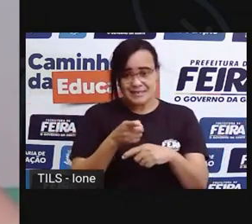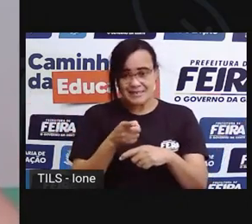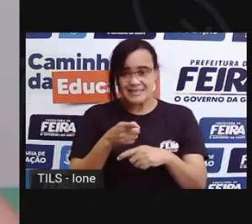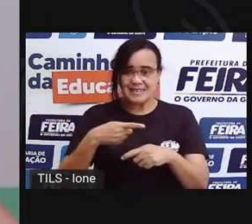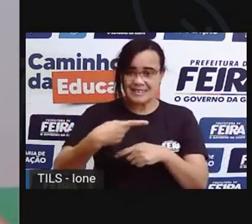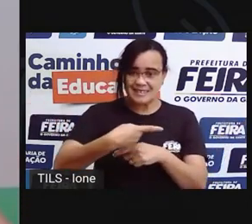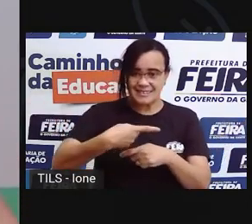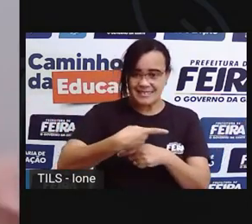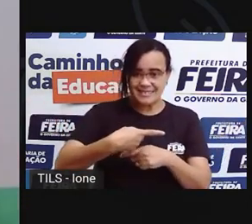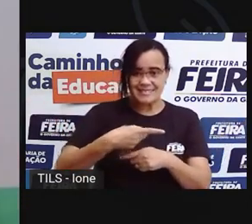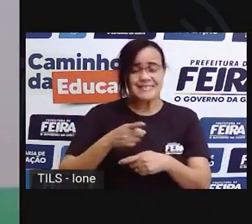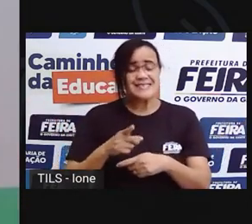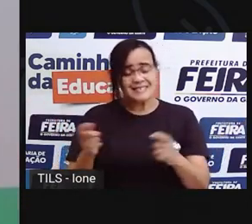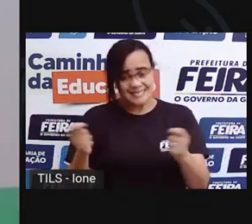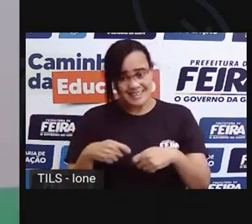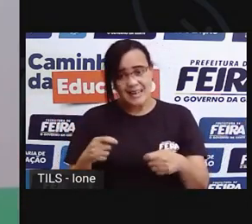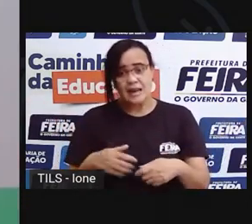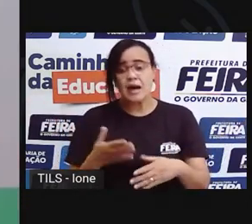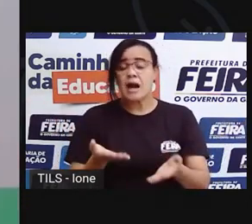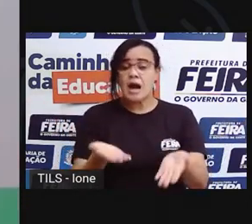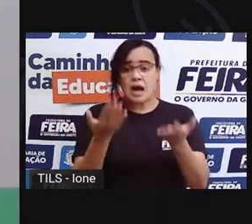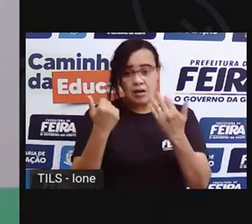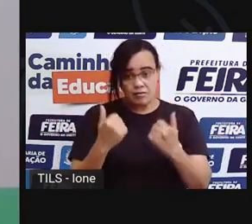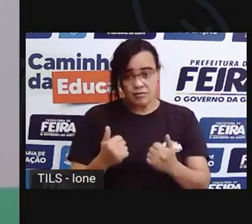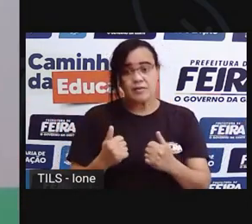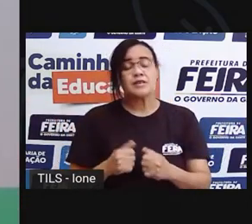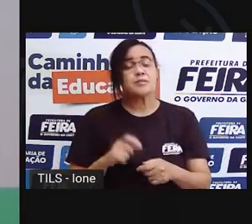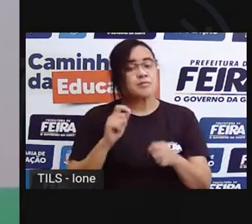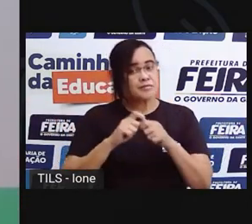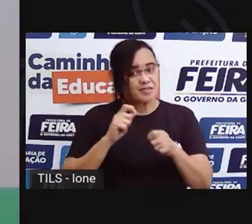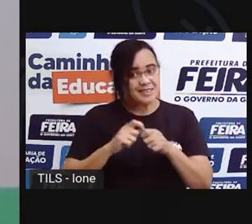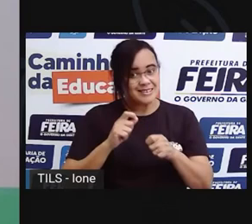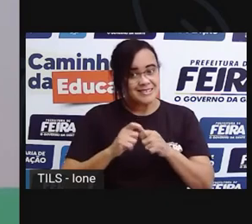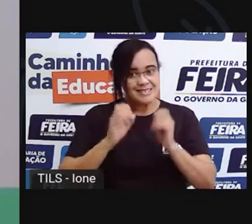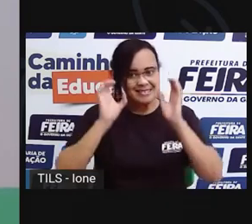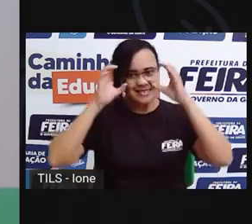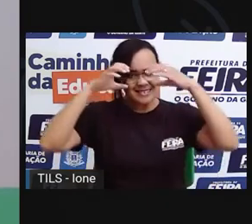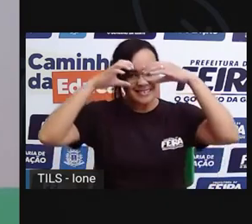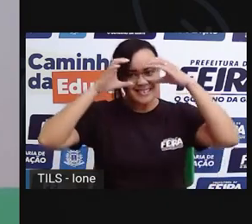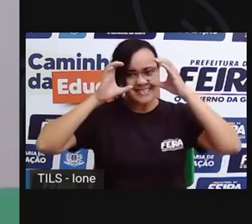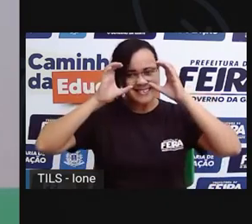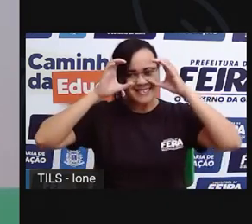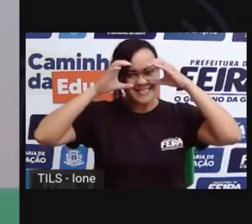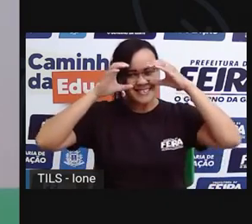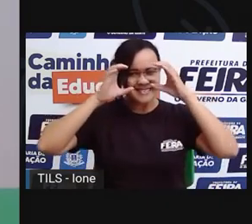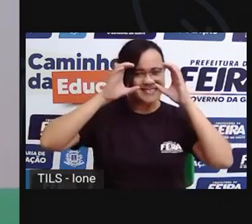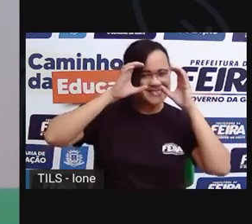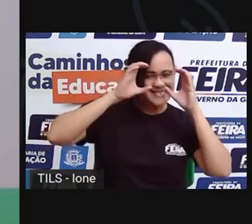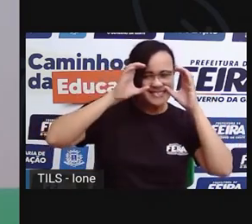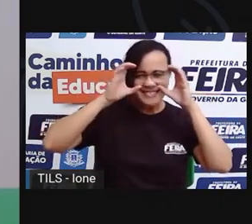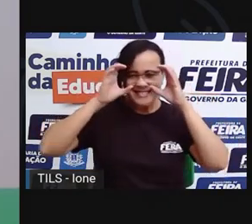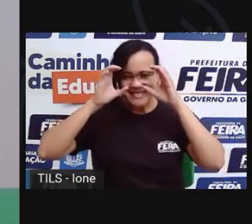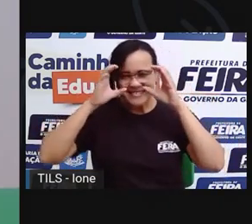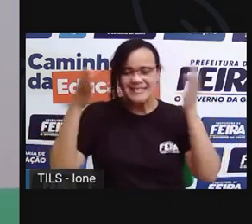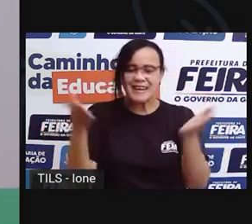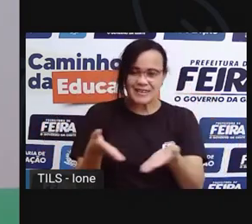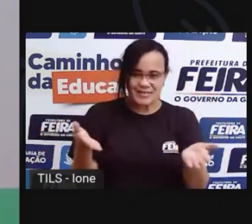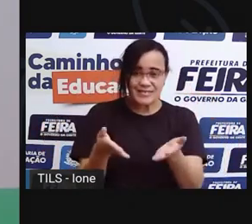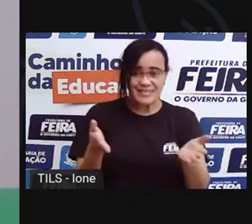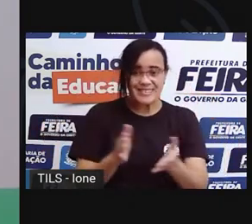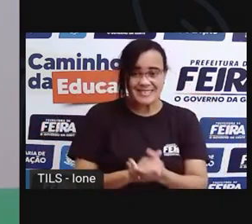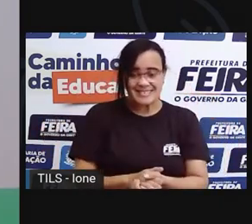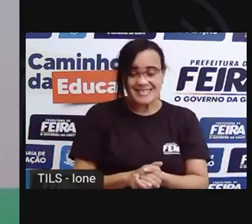joia? Vamos agora fazer o nosso binóculo, né? Então, a Pro aqui, ó, rolo de